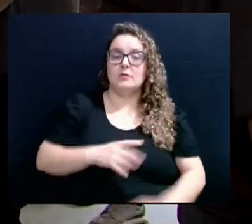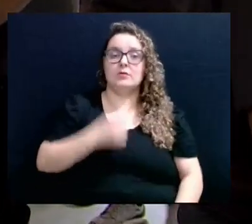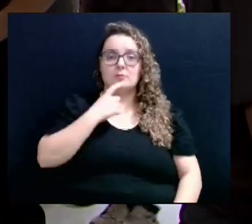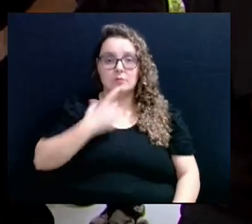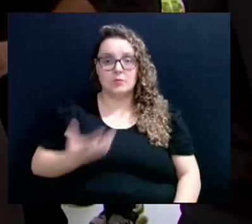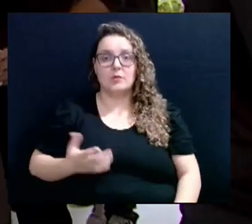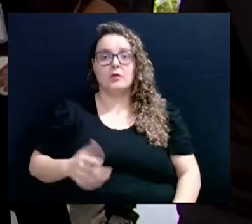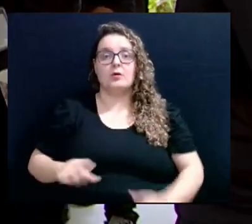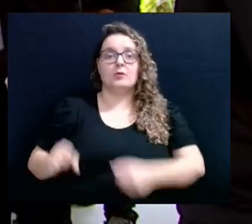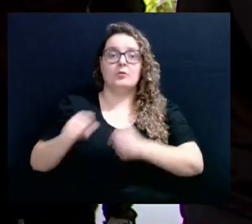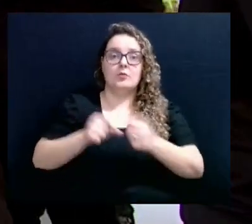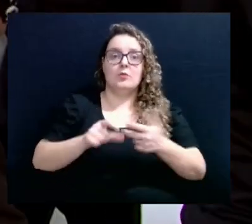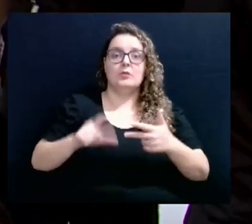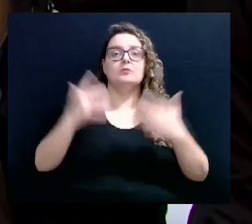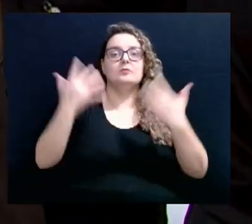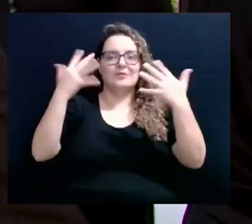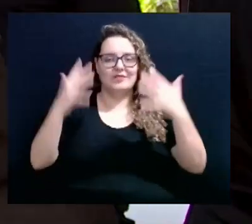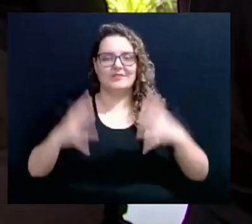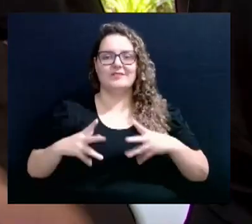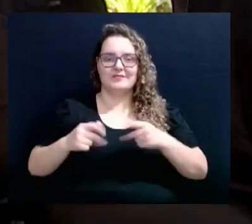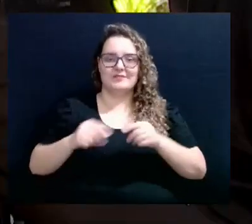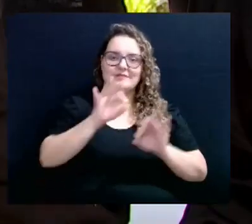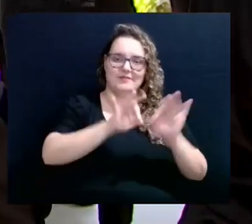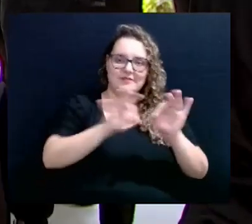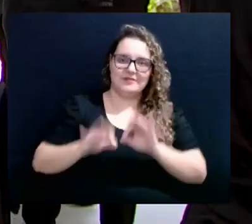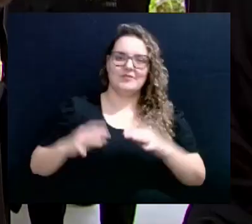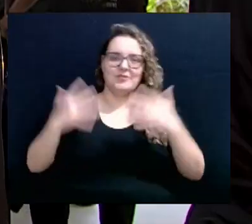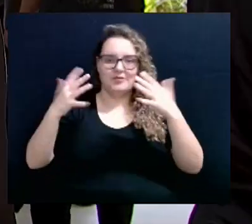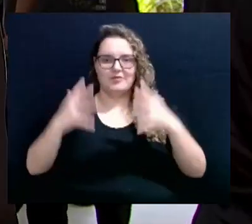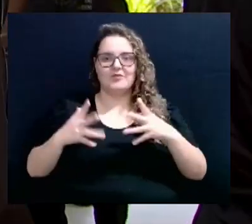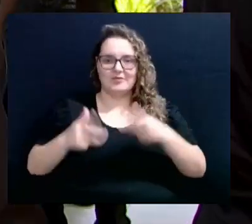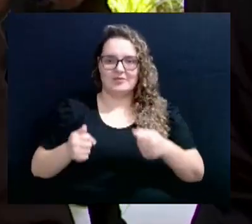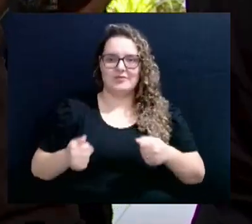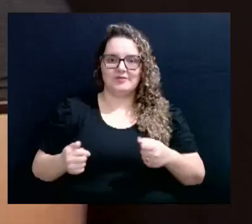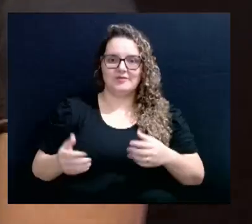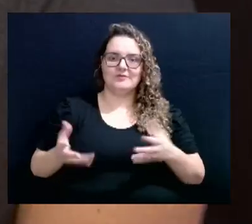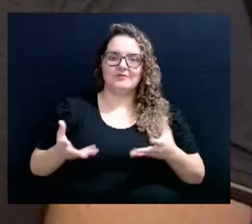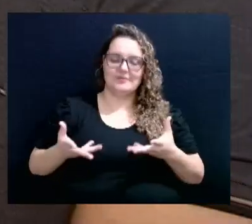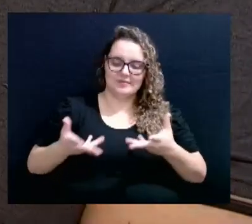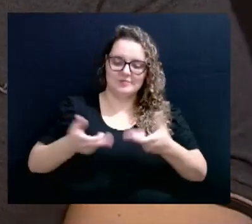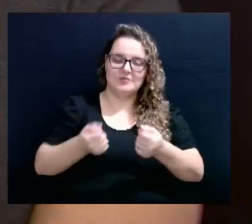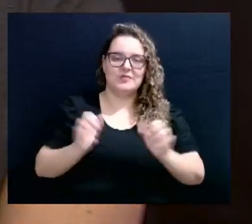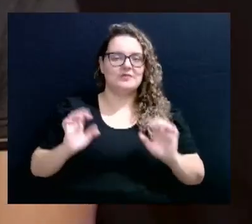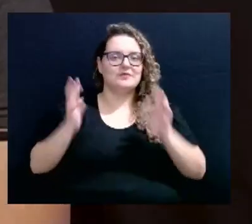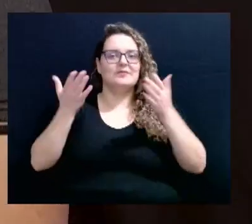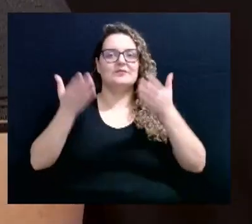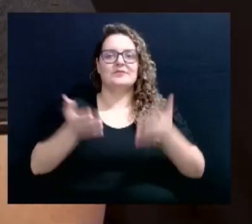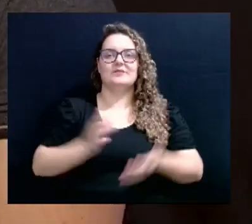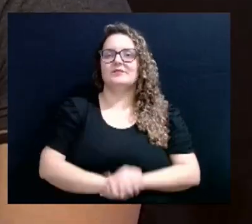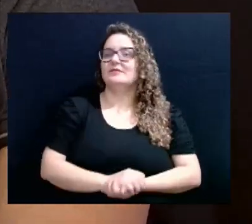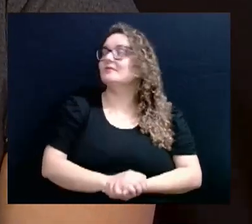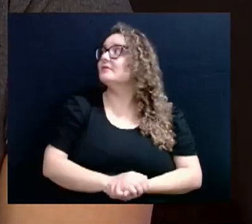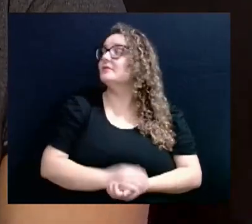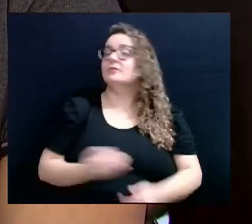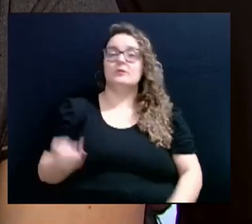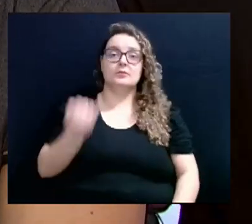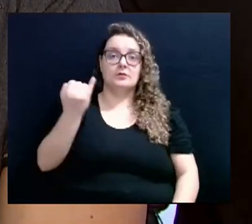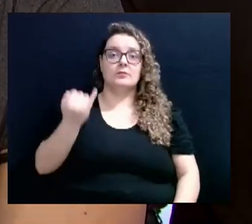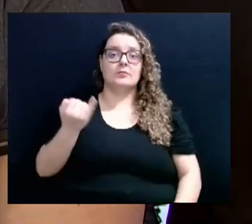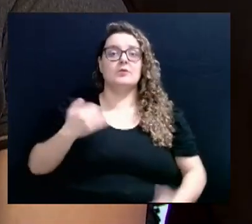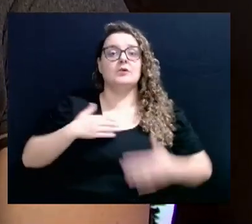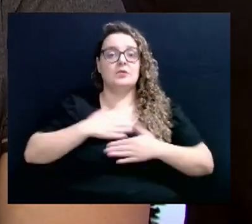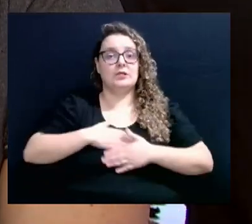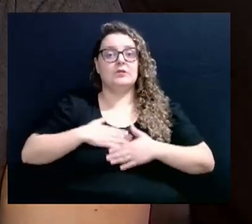Então, parabéns a todos os organizadores, parabéns a todos que compõem esse maravilhoso evento aqui. É importante um momento de descontração um pouco para o pessoal que